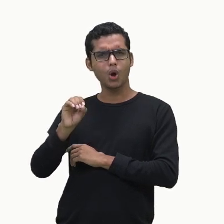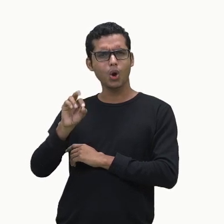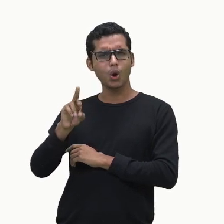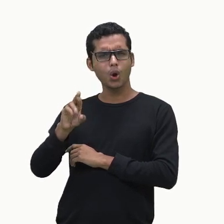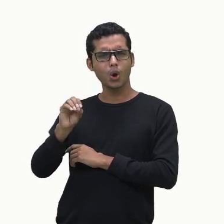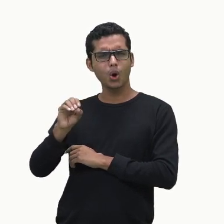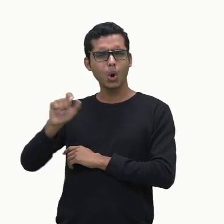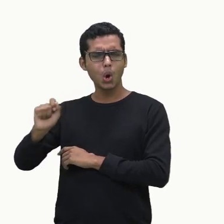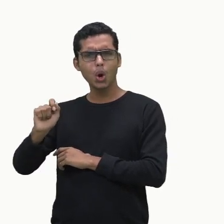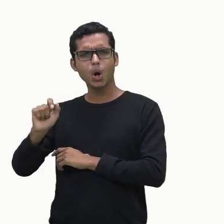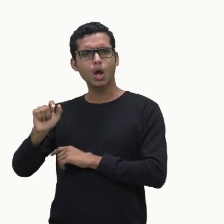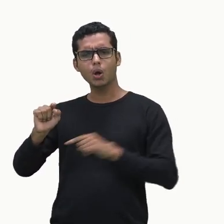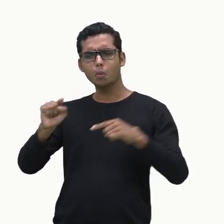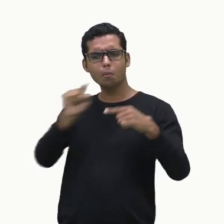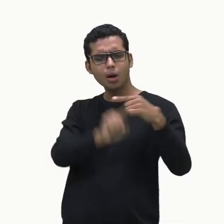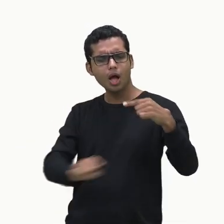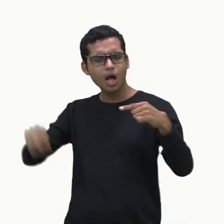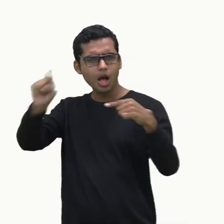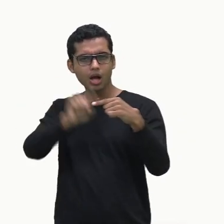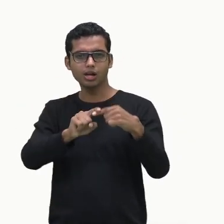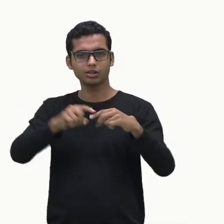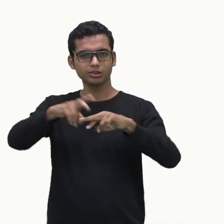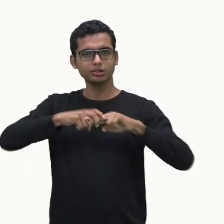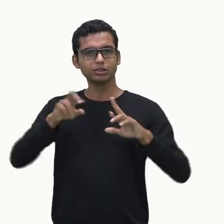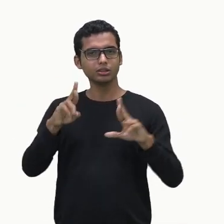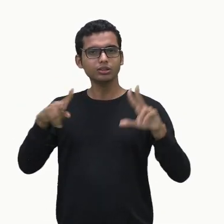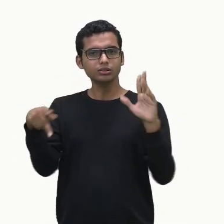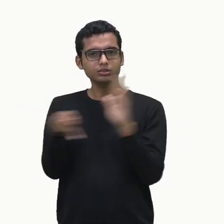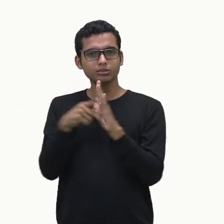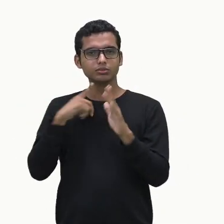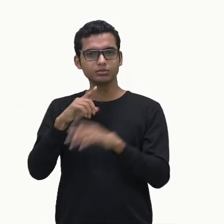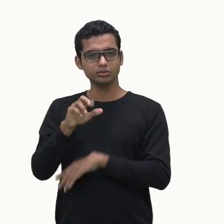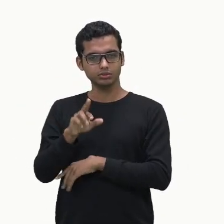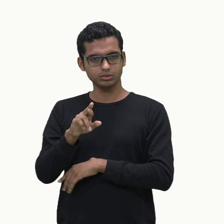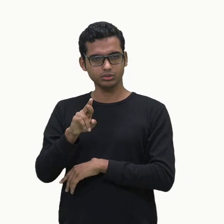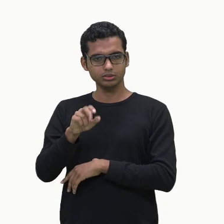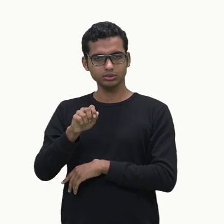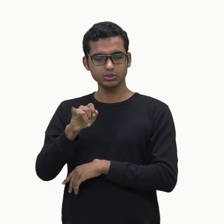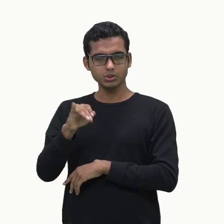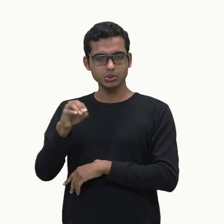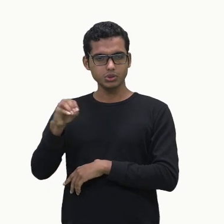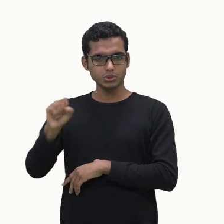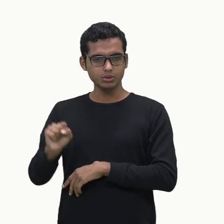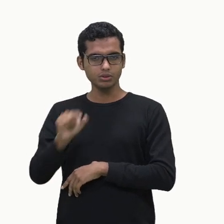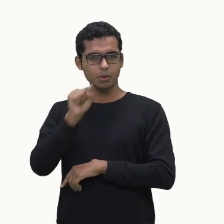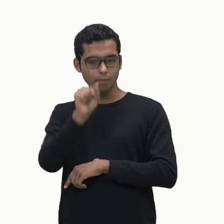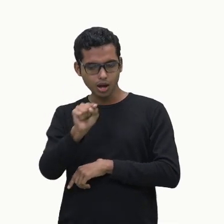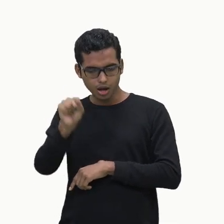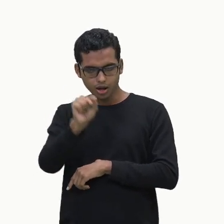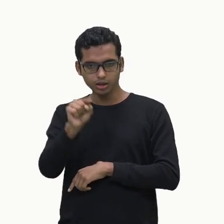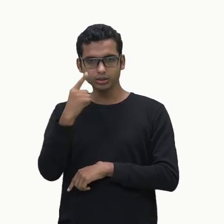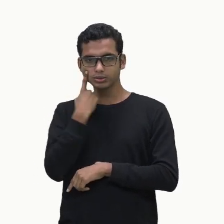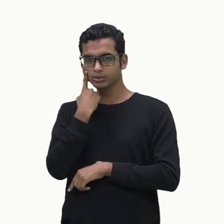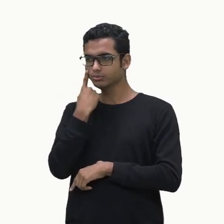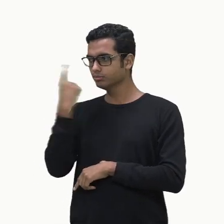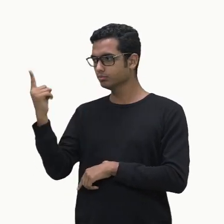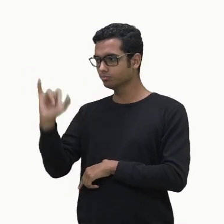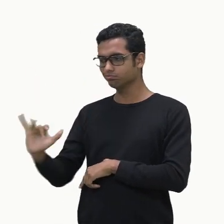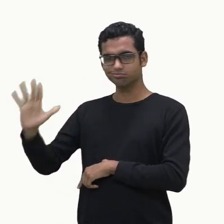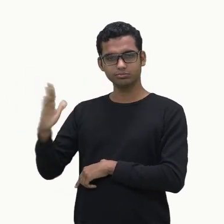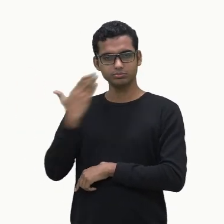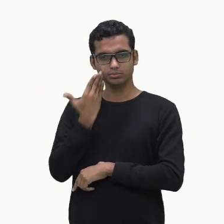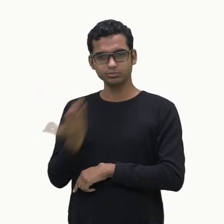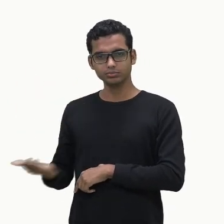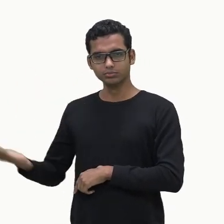dessa diferença entre os raios, Como nós podemos ver na nossa imagem,